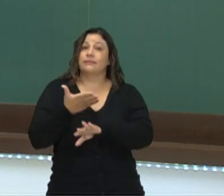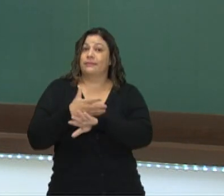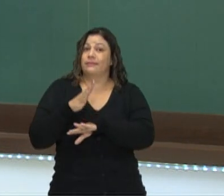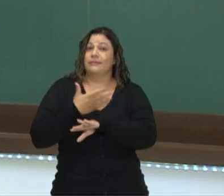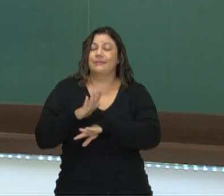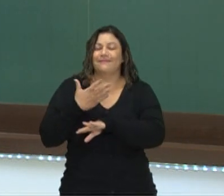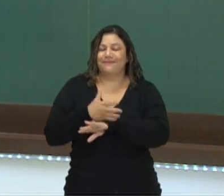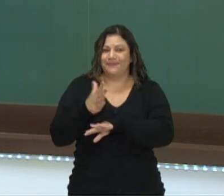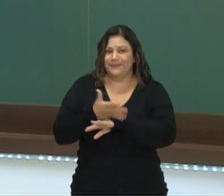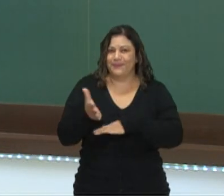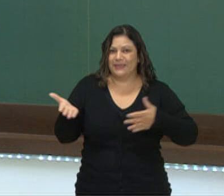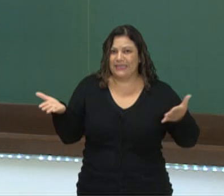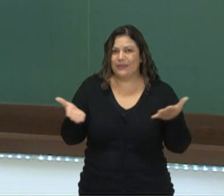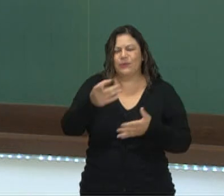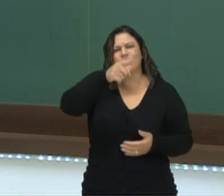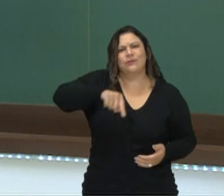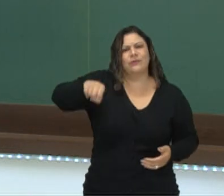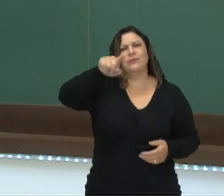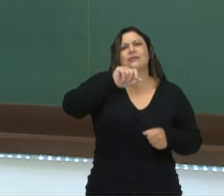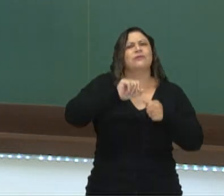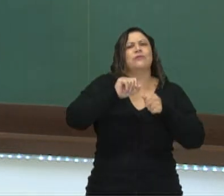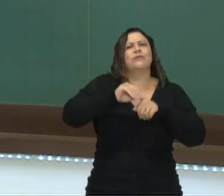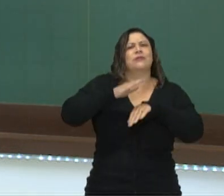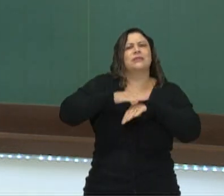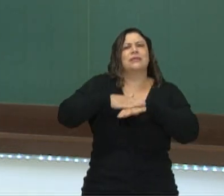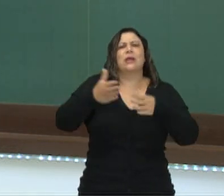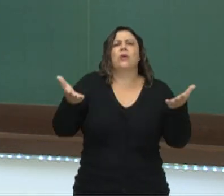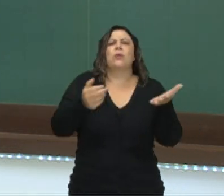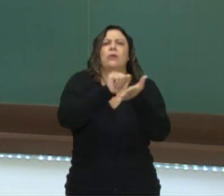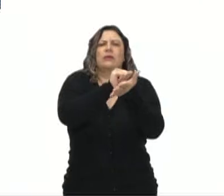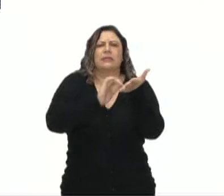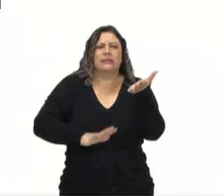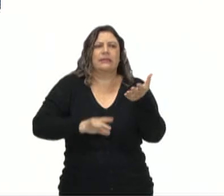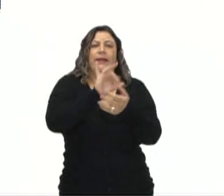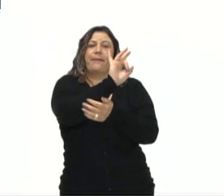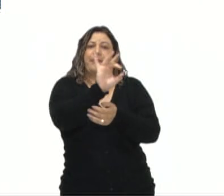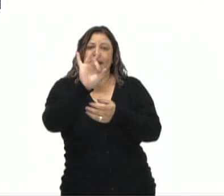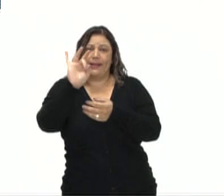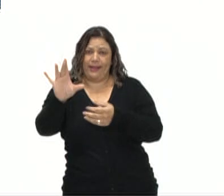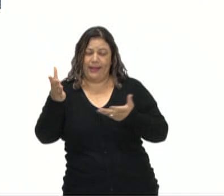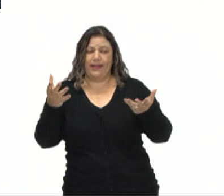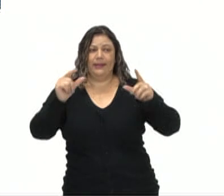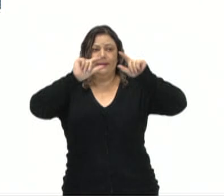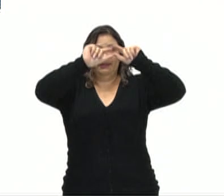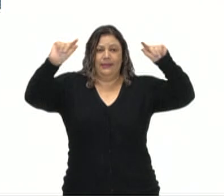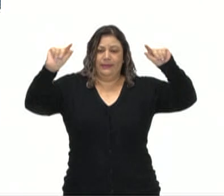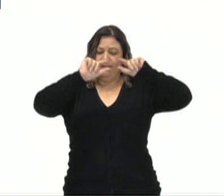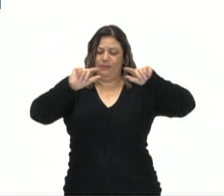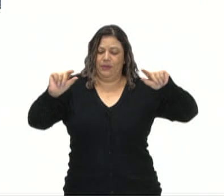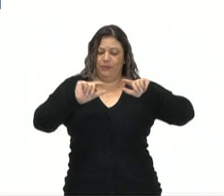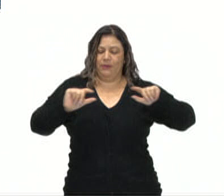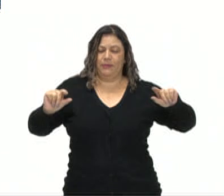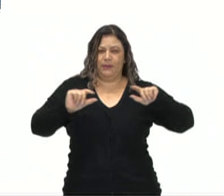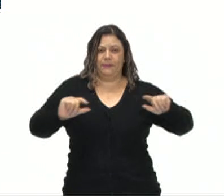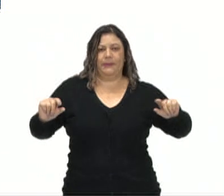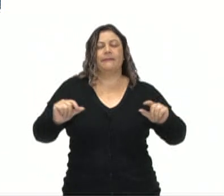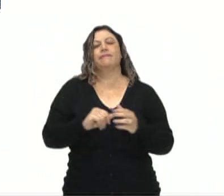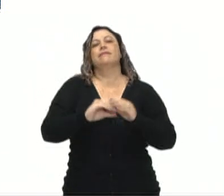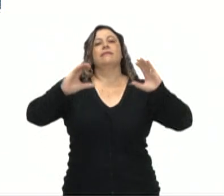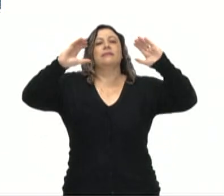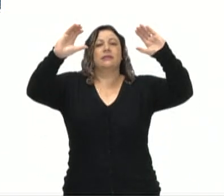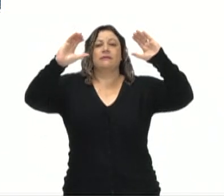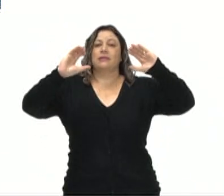um pouquinho? Então, o que vocês vão fazer nesse exercício? Para cada sentença abaixo, escreva uma